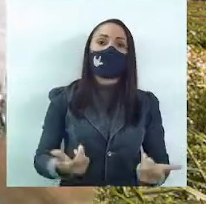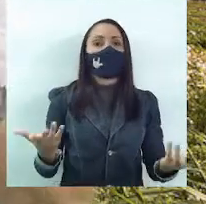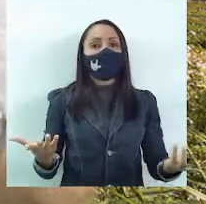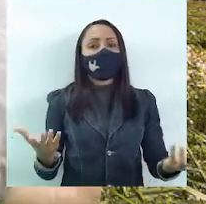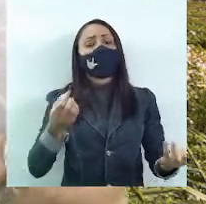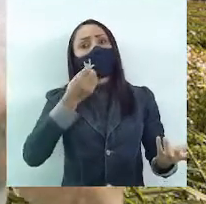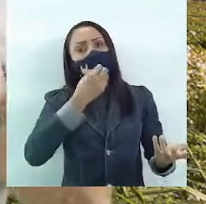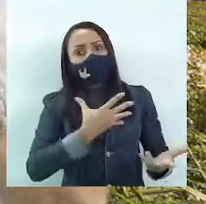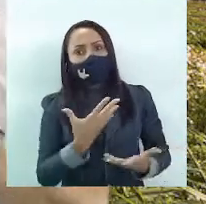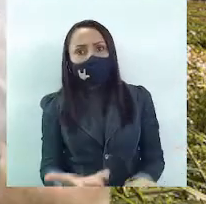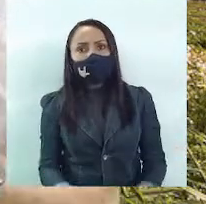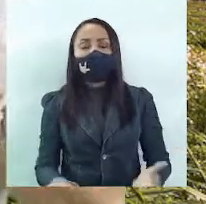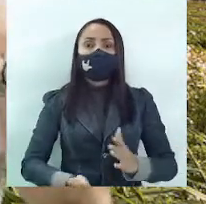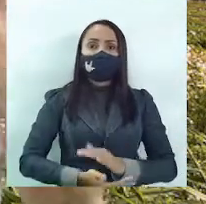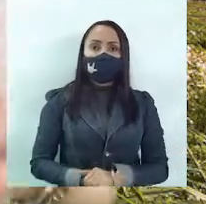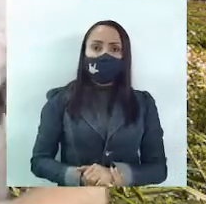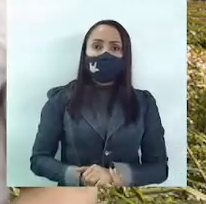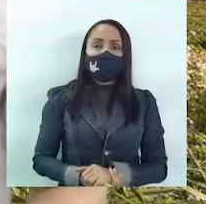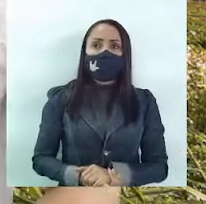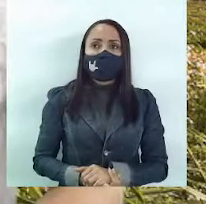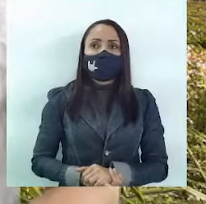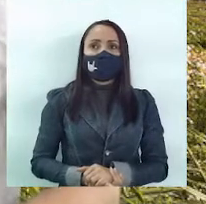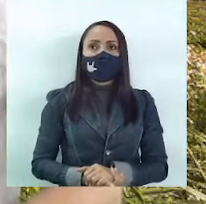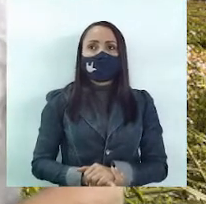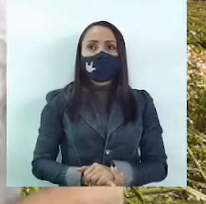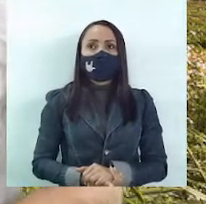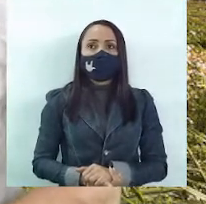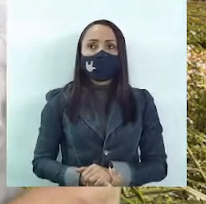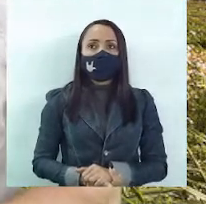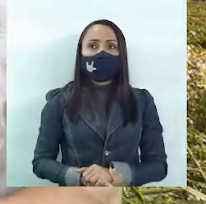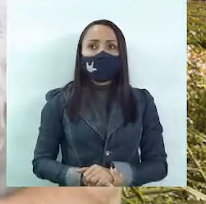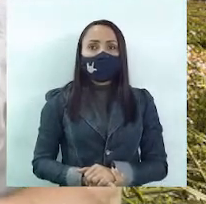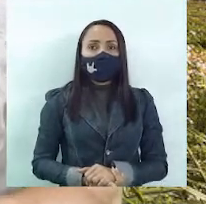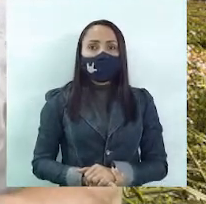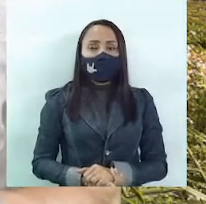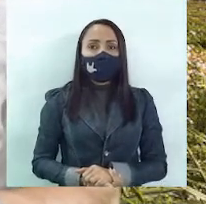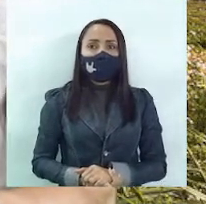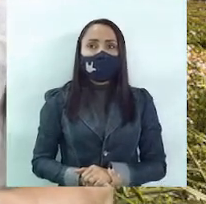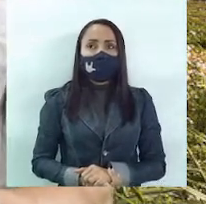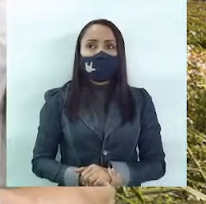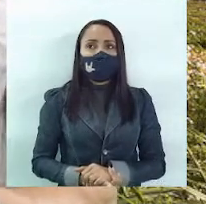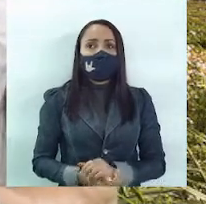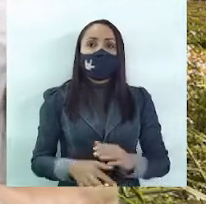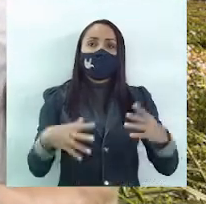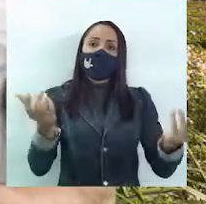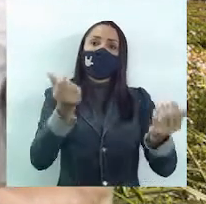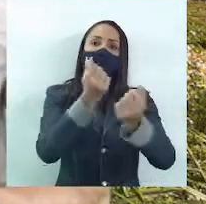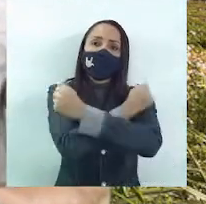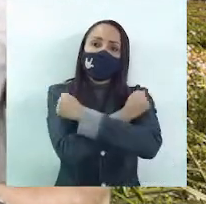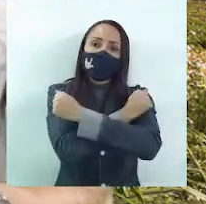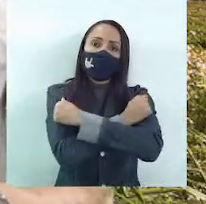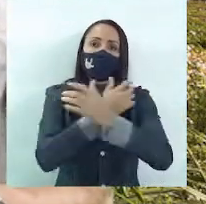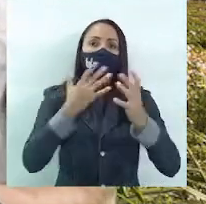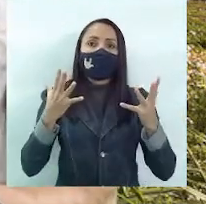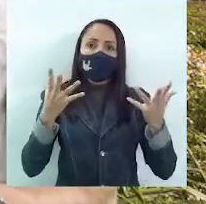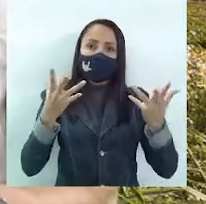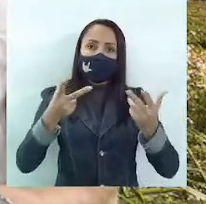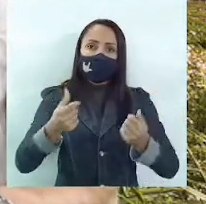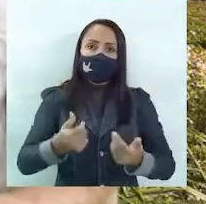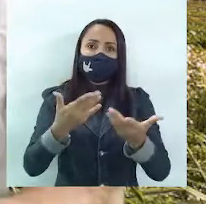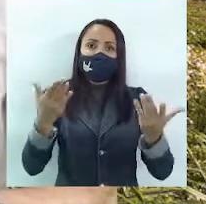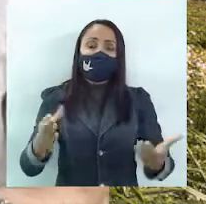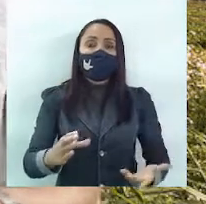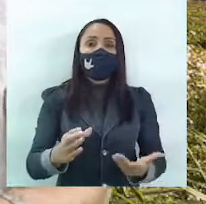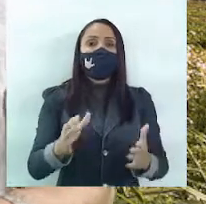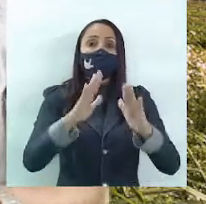meio ácido, o que vai causar aquela cárie. Tá bom? E outra coisa um forte abraço a todos, né? O seu forte abraço ao colégio com os